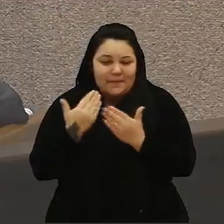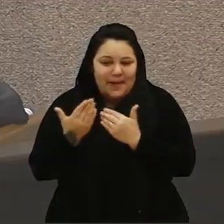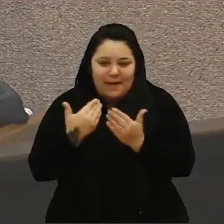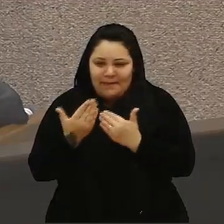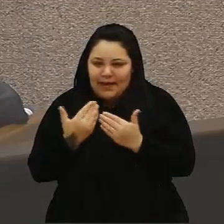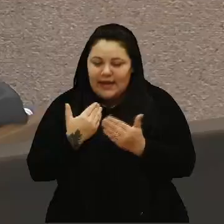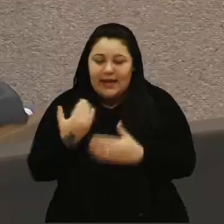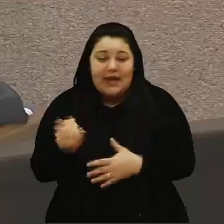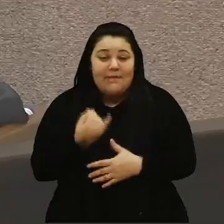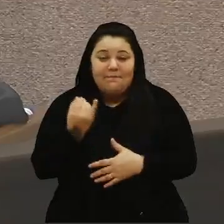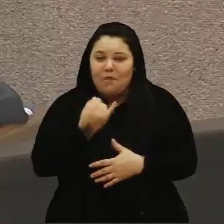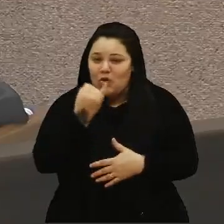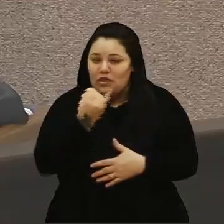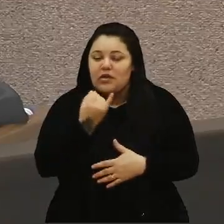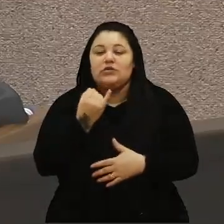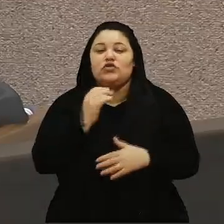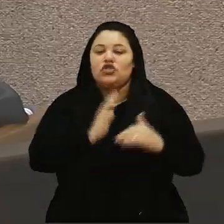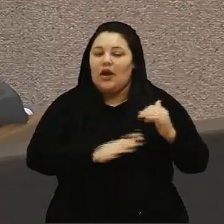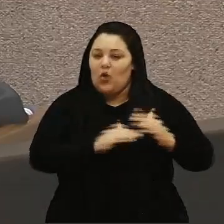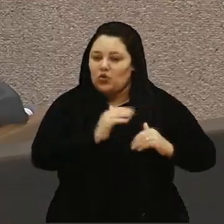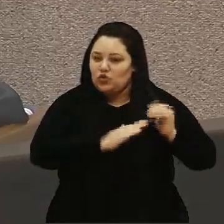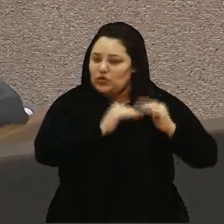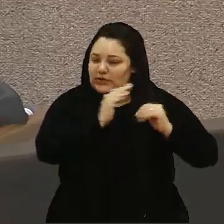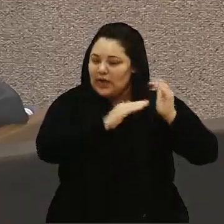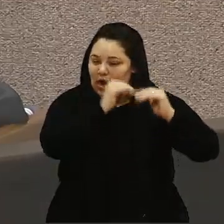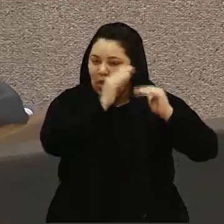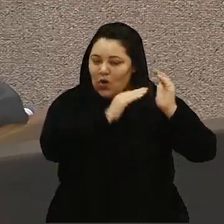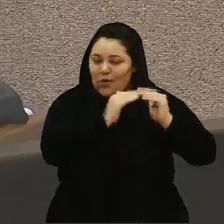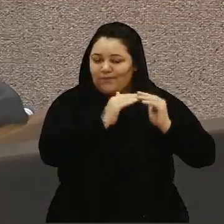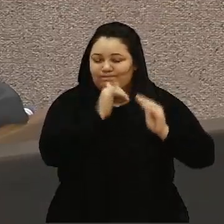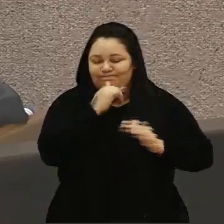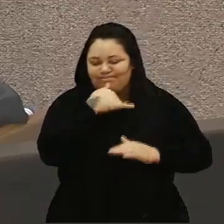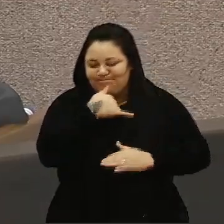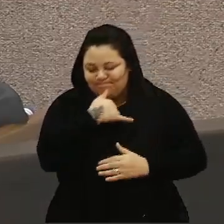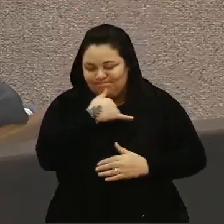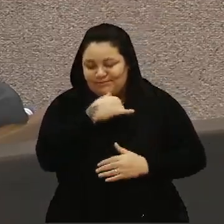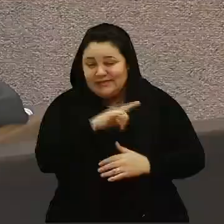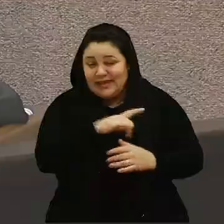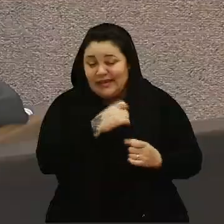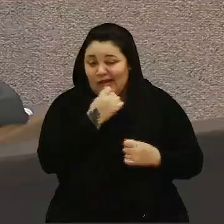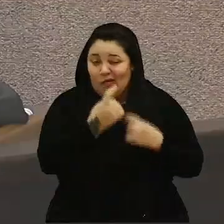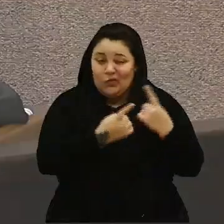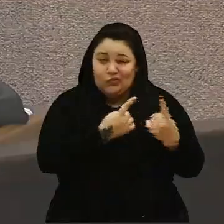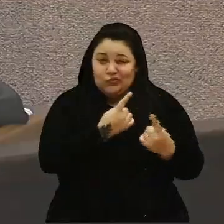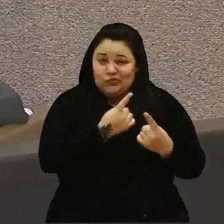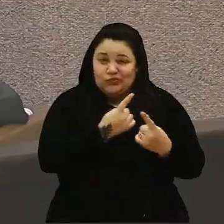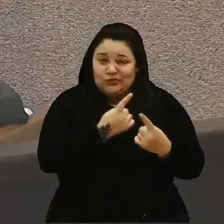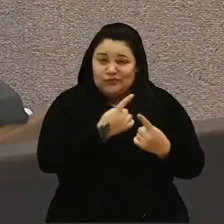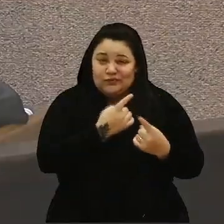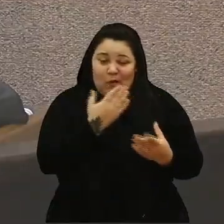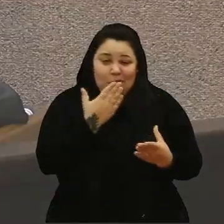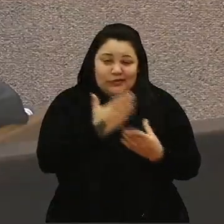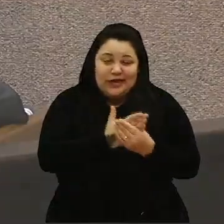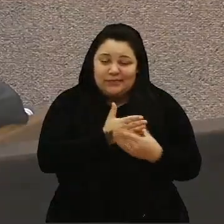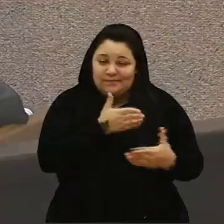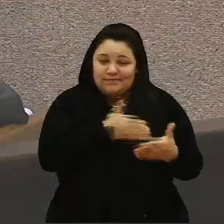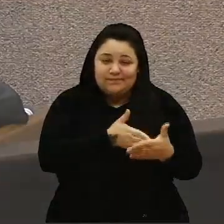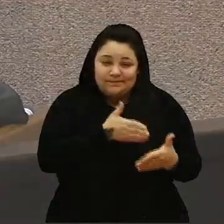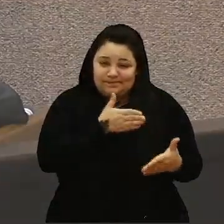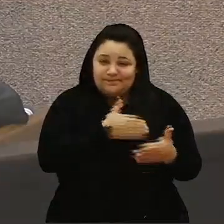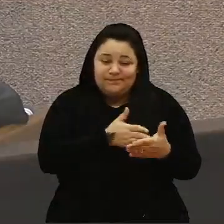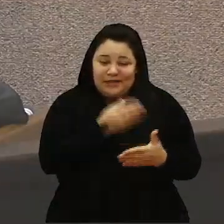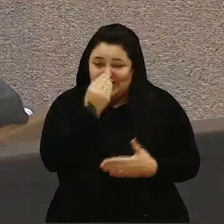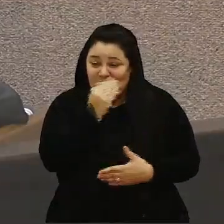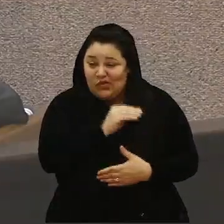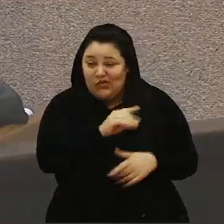gente construir, Infelizmente, tem alguns que sentam nos processos, Infelizmente, assim como estão sentados na questão